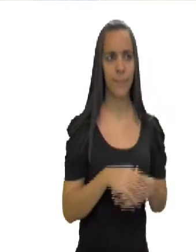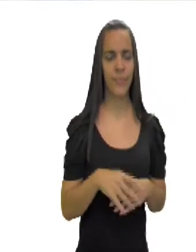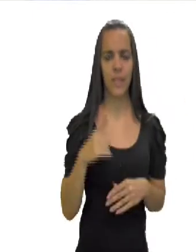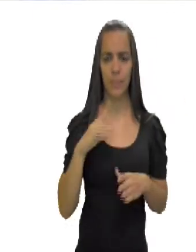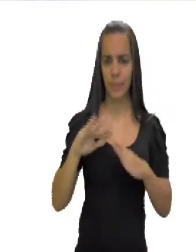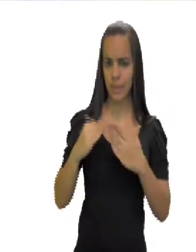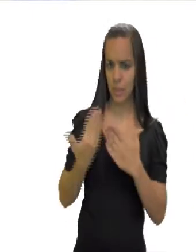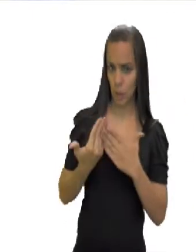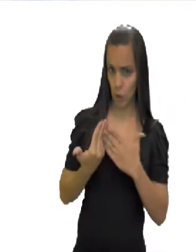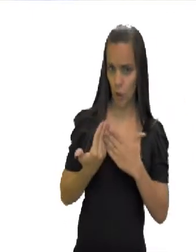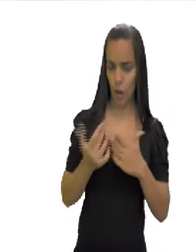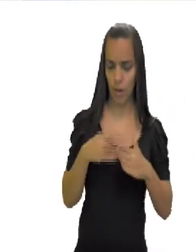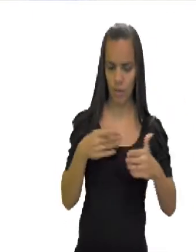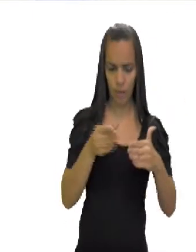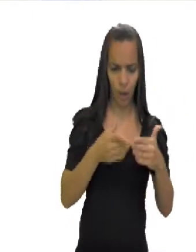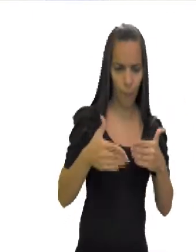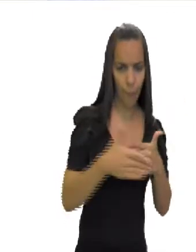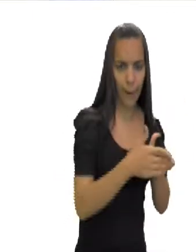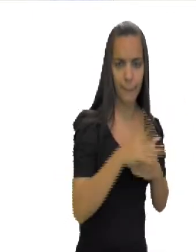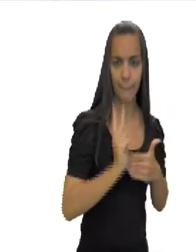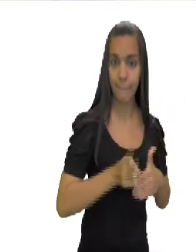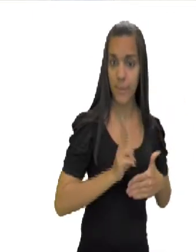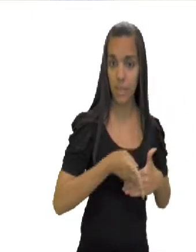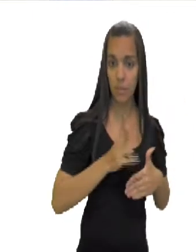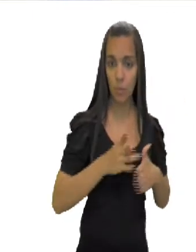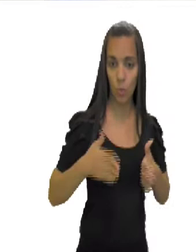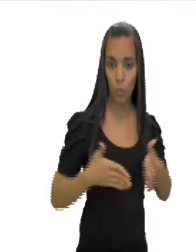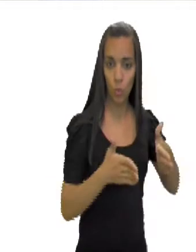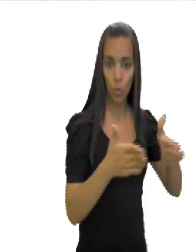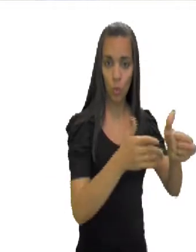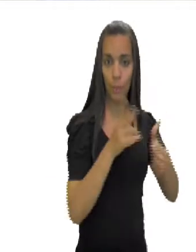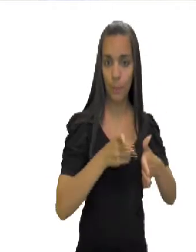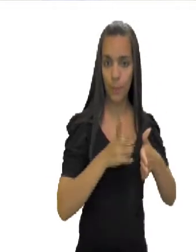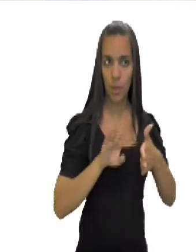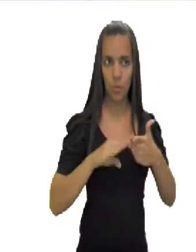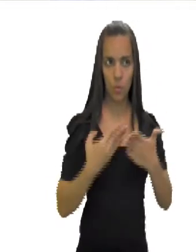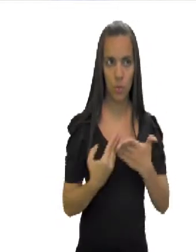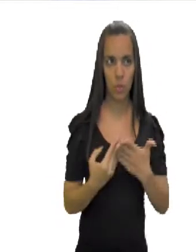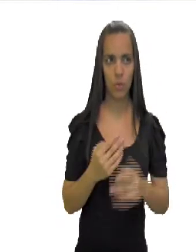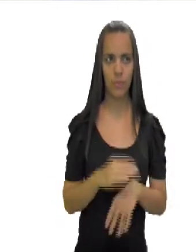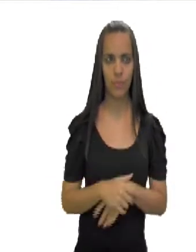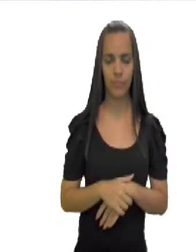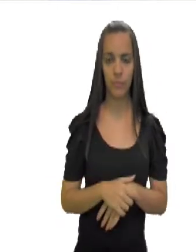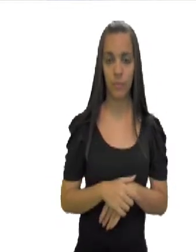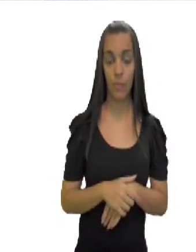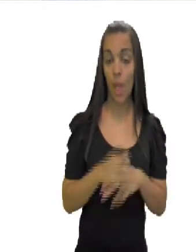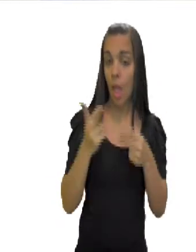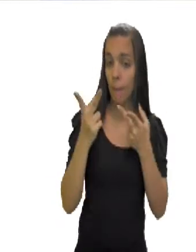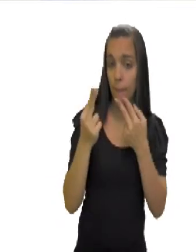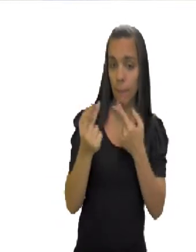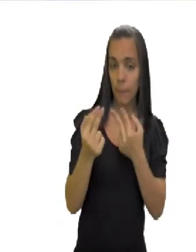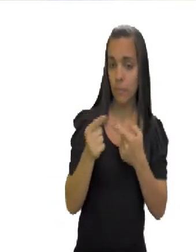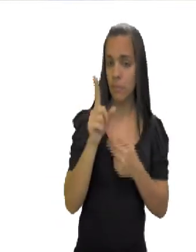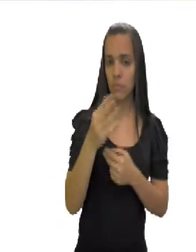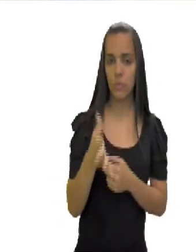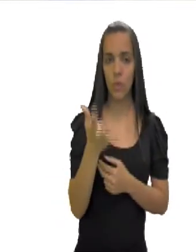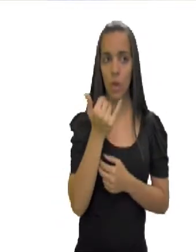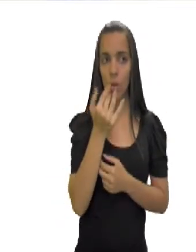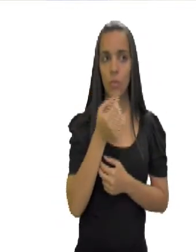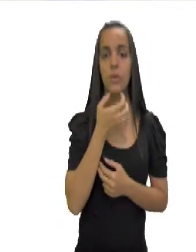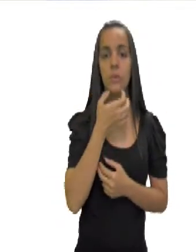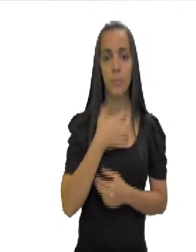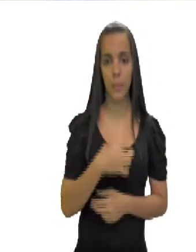escola depois para casa novamente. E assim acontece com os alimentos que nós